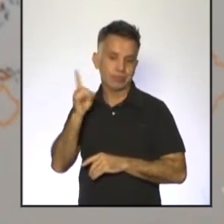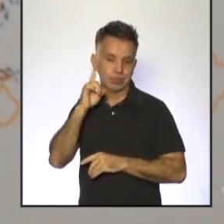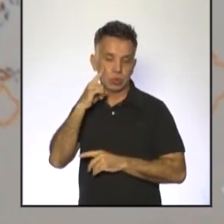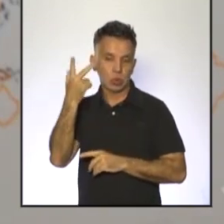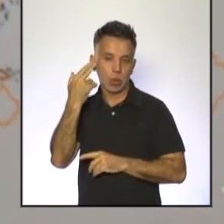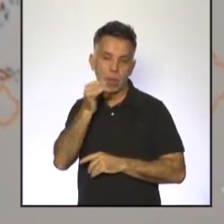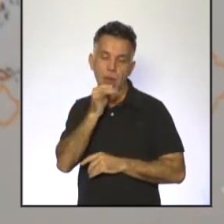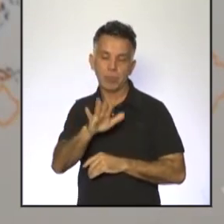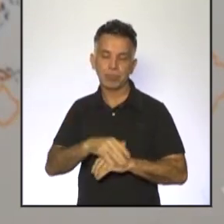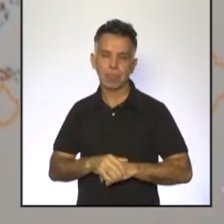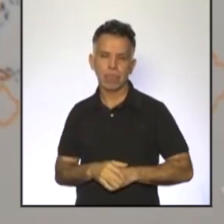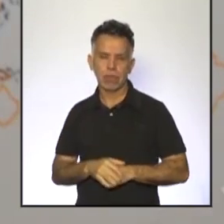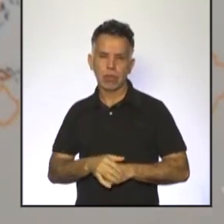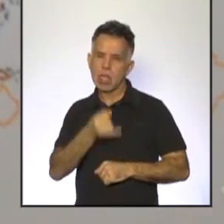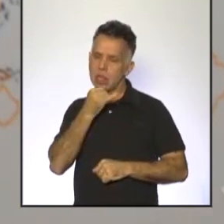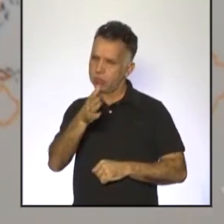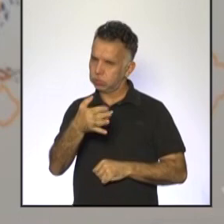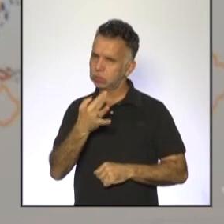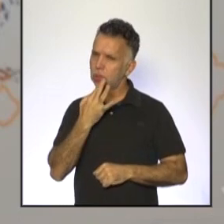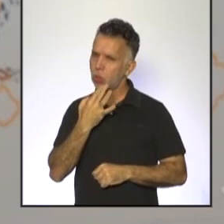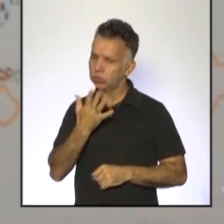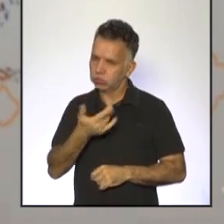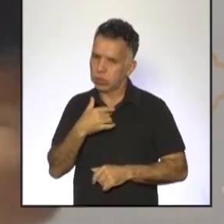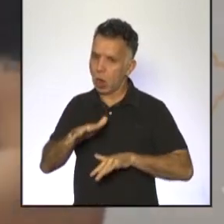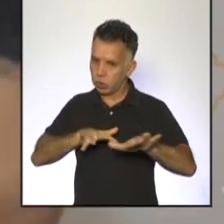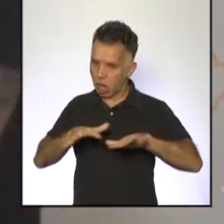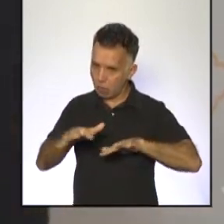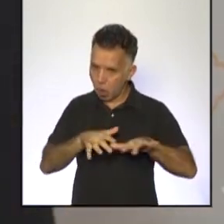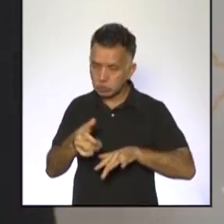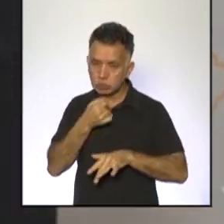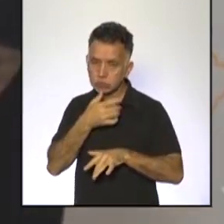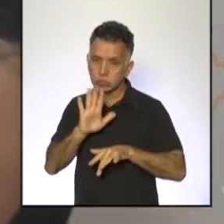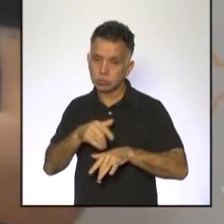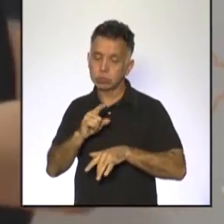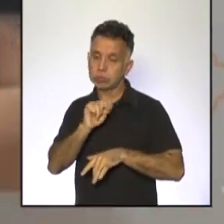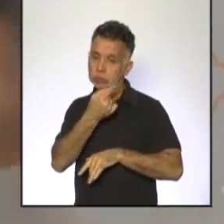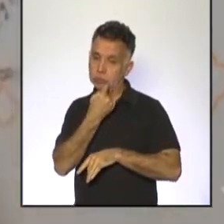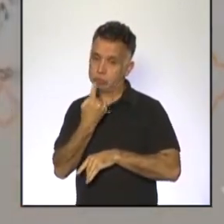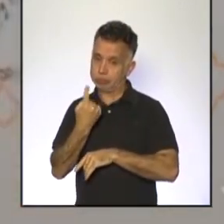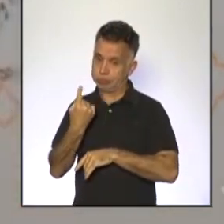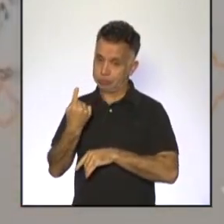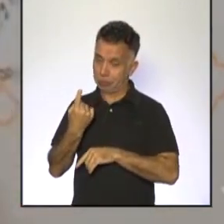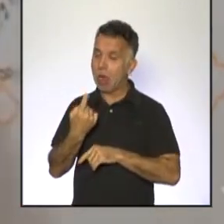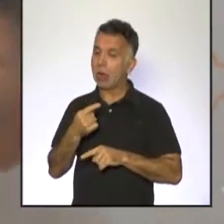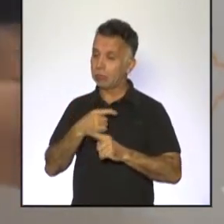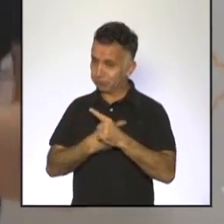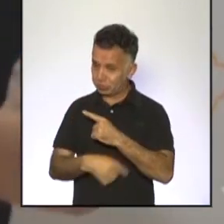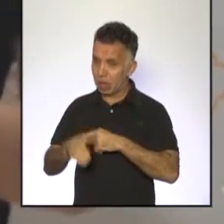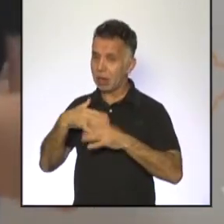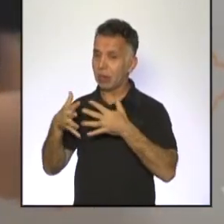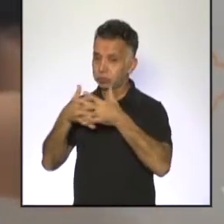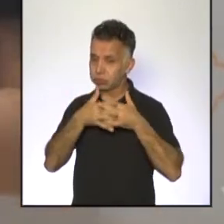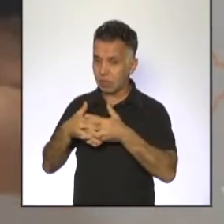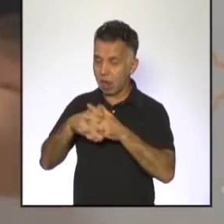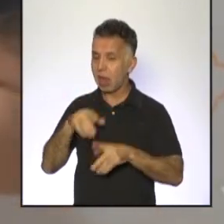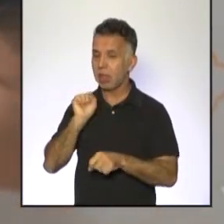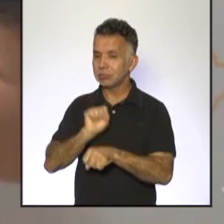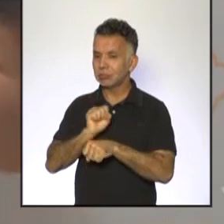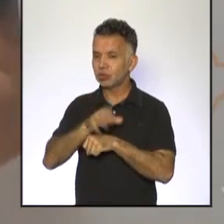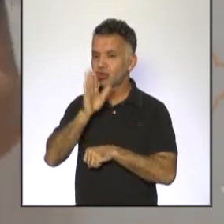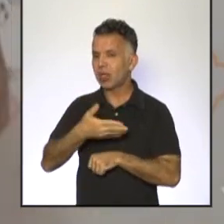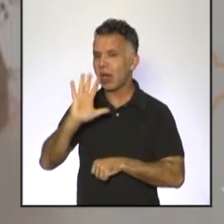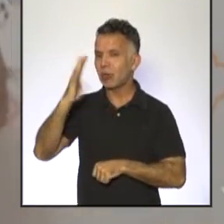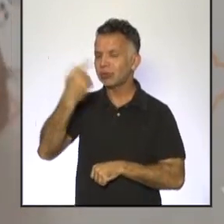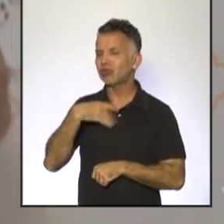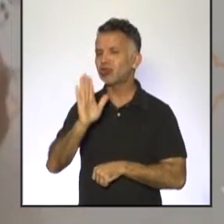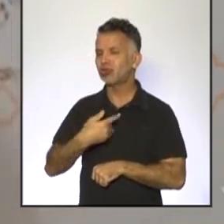Então, você tem inclusive os terremotos sendo cíclicos. O terremoto Big One, ele é esperado na Califórnia porque um terremoto